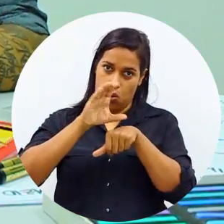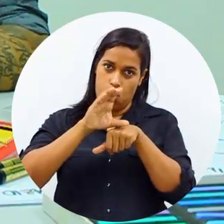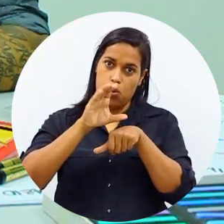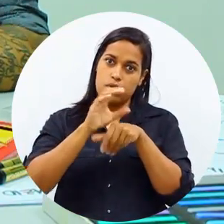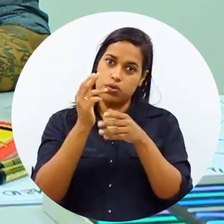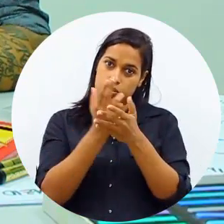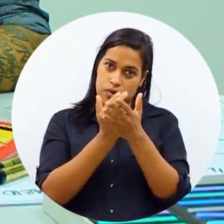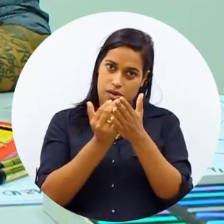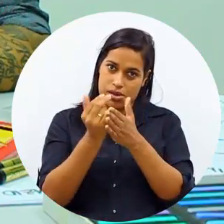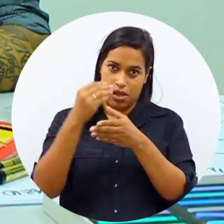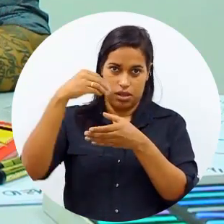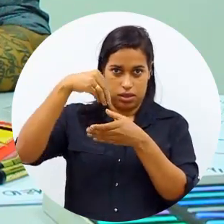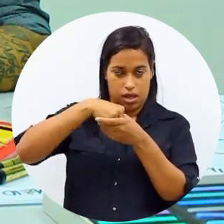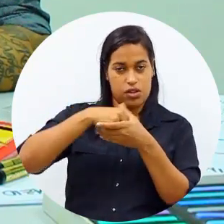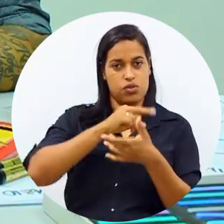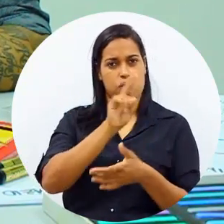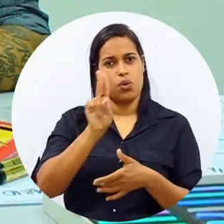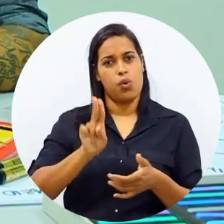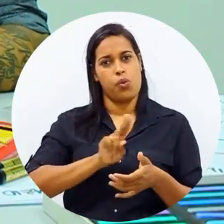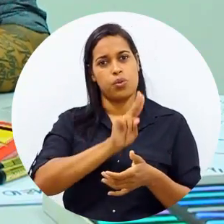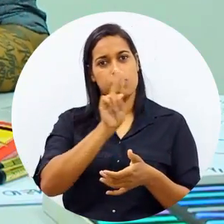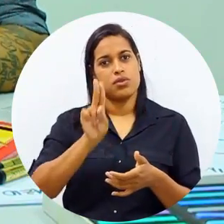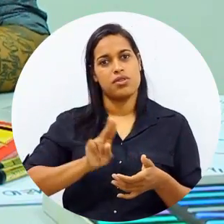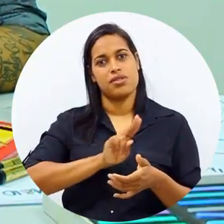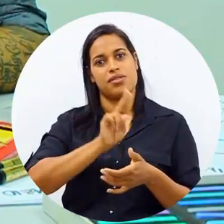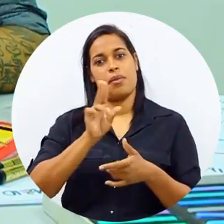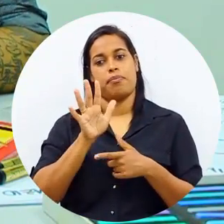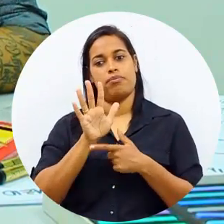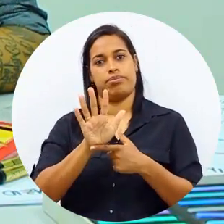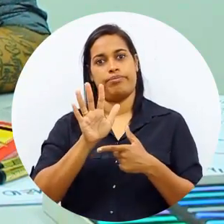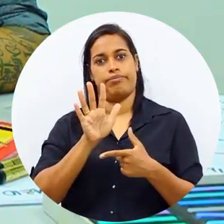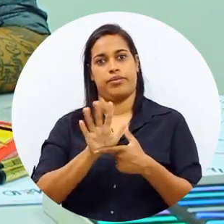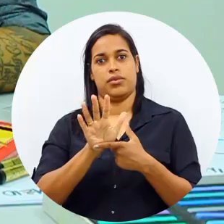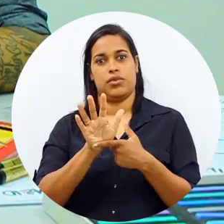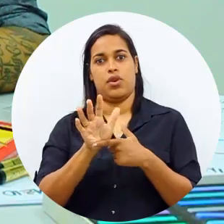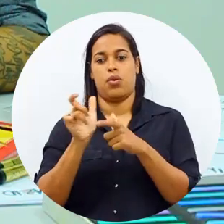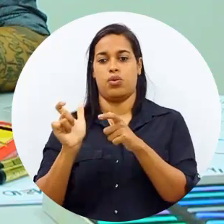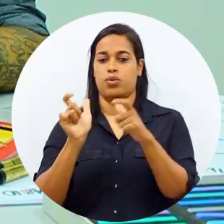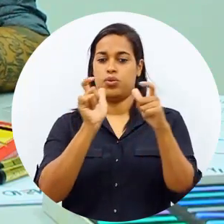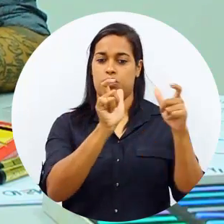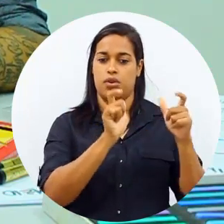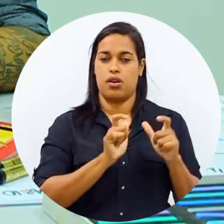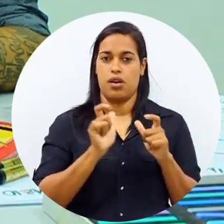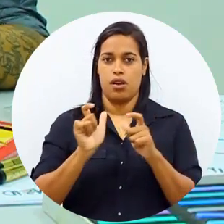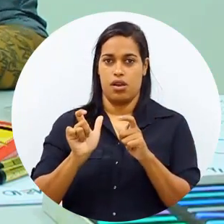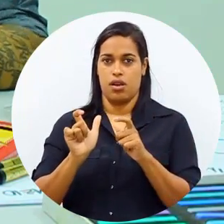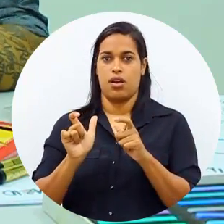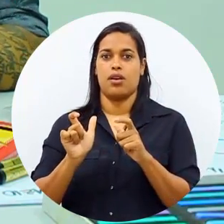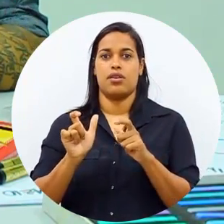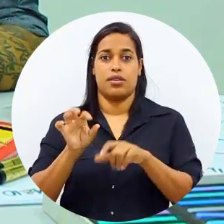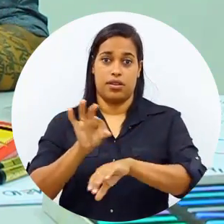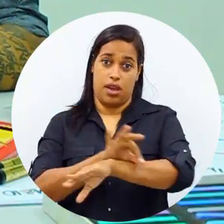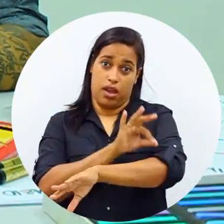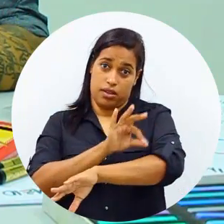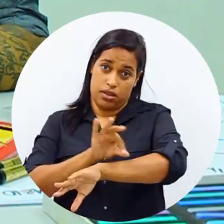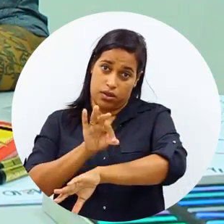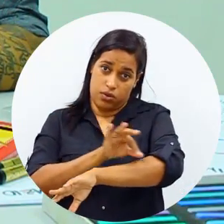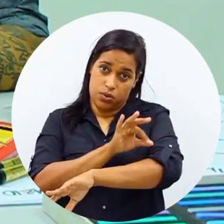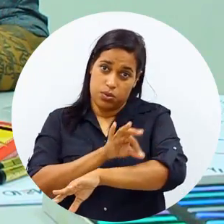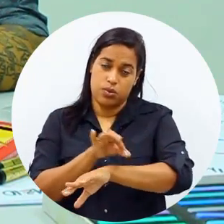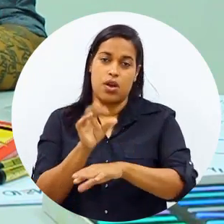dentro do nosso curso de design interiores, que a gente utiliza a escala para representar os ambientes em